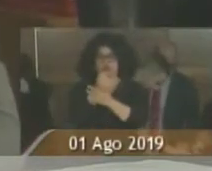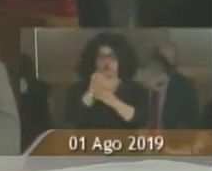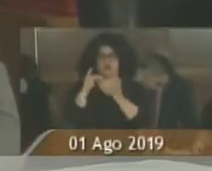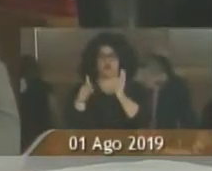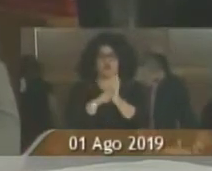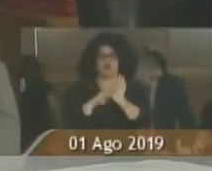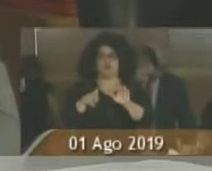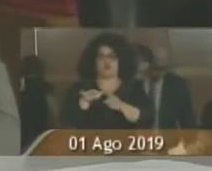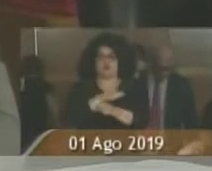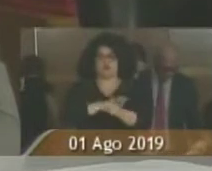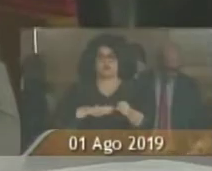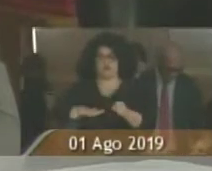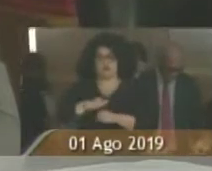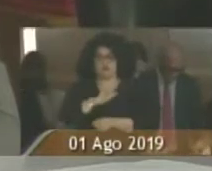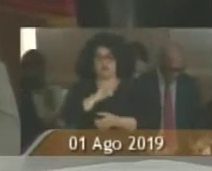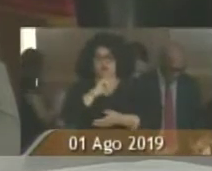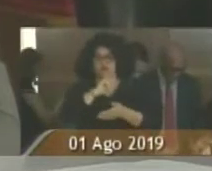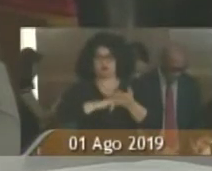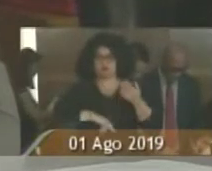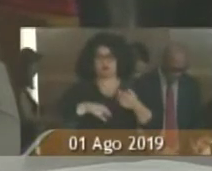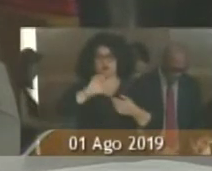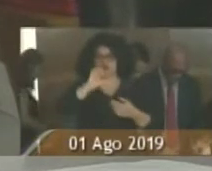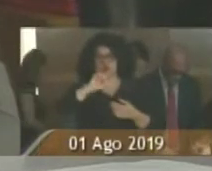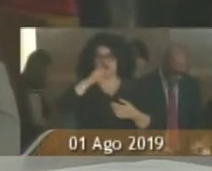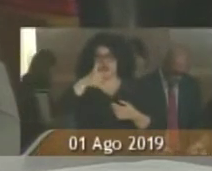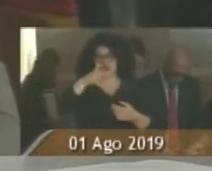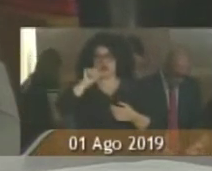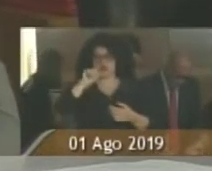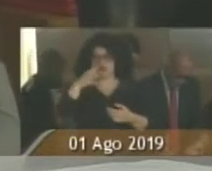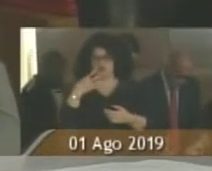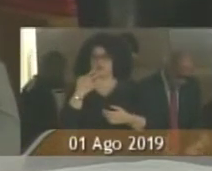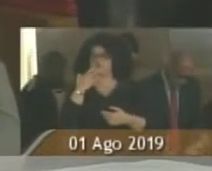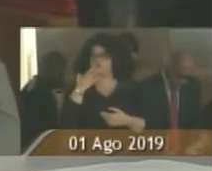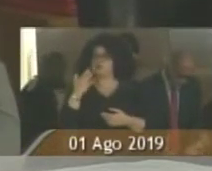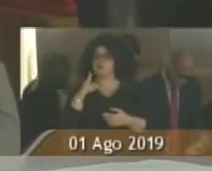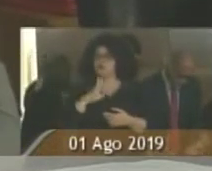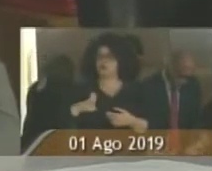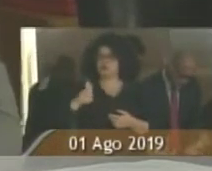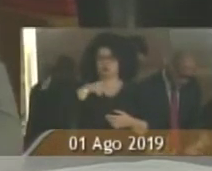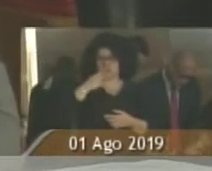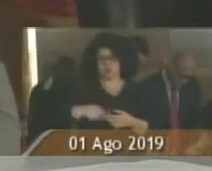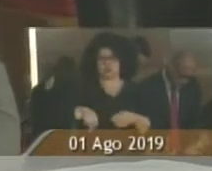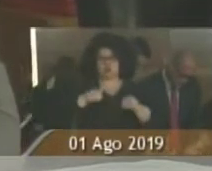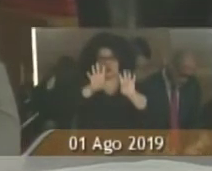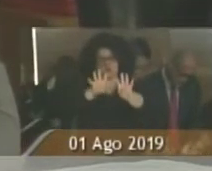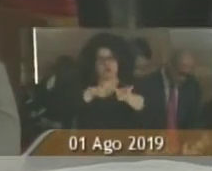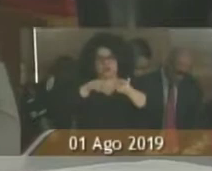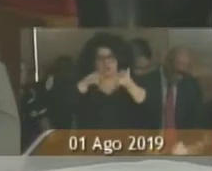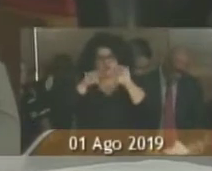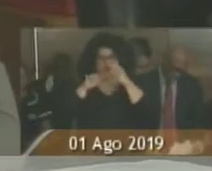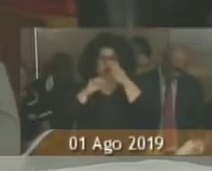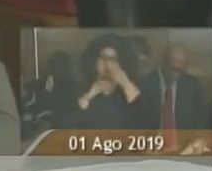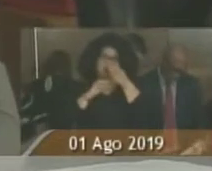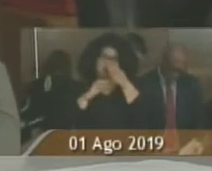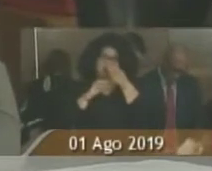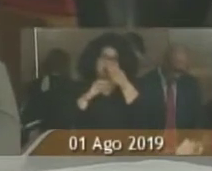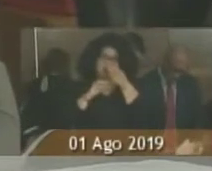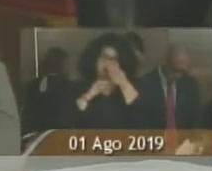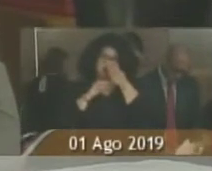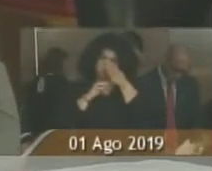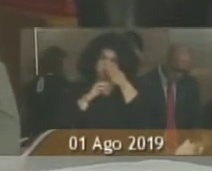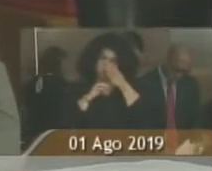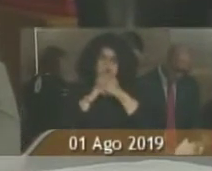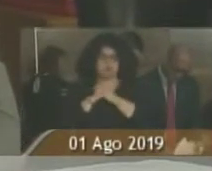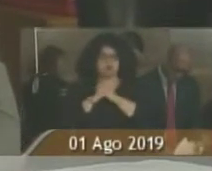Grande. Requerimento 0284, solicitando à mesa diretora que seja liberado o uso do plenário presidente Benedito Adelino para que